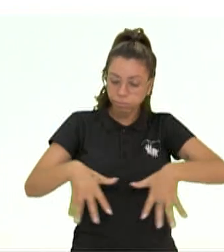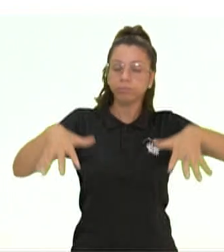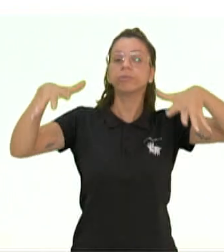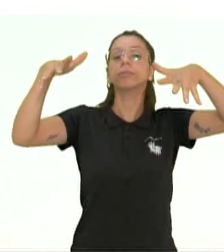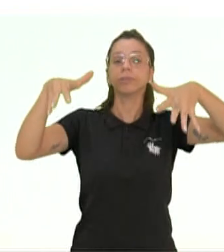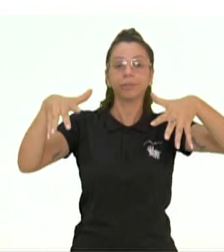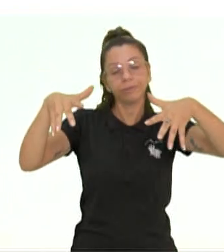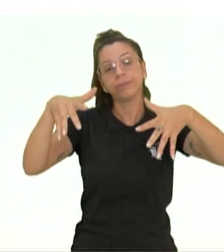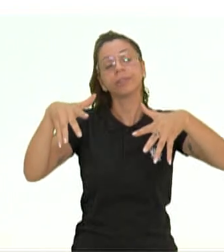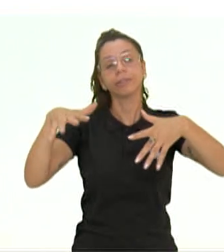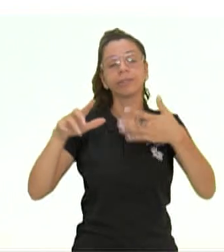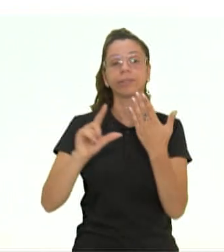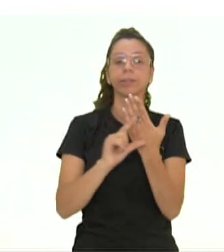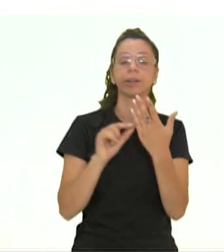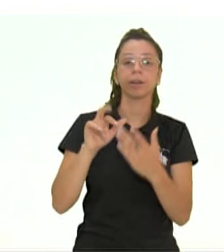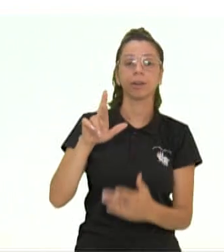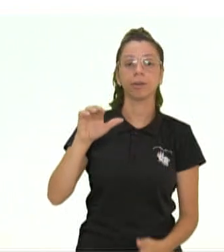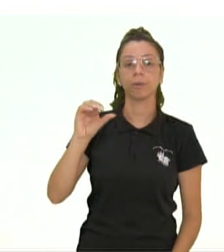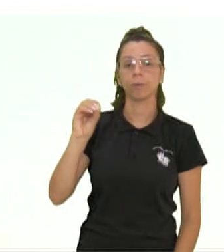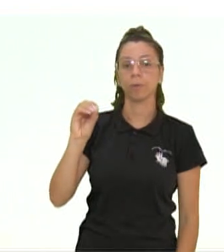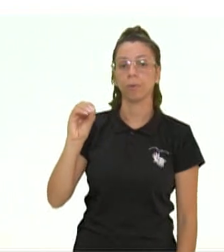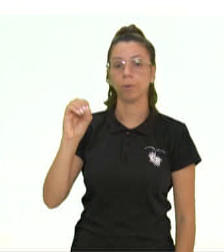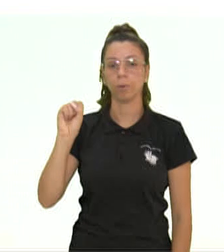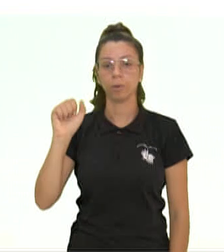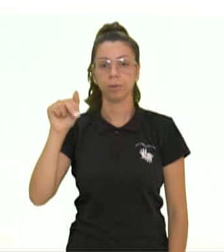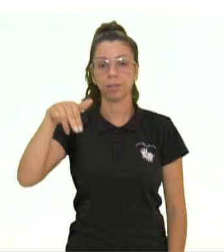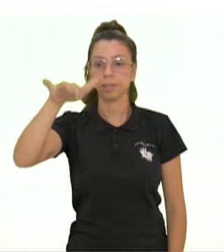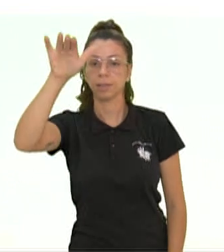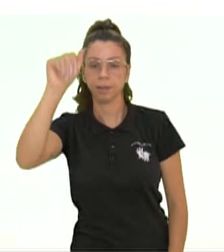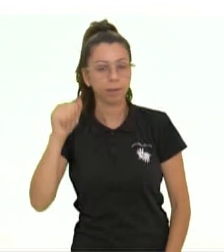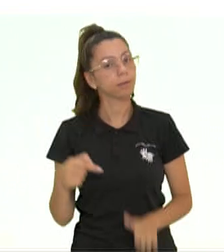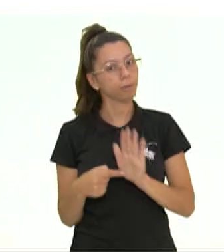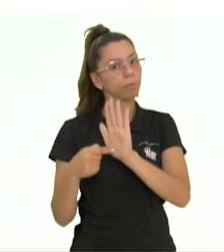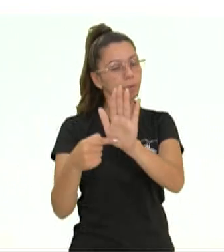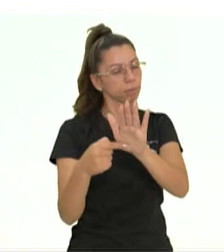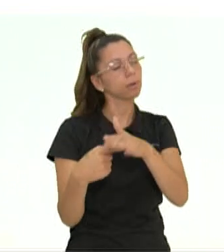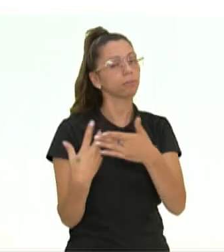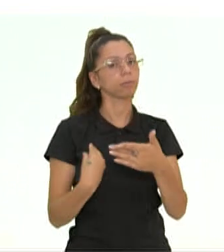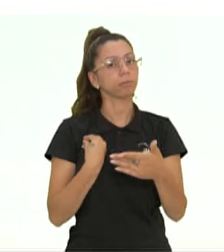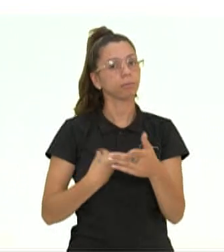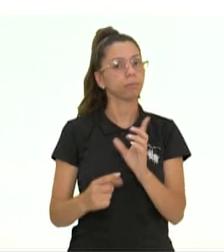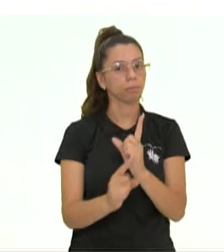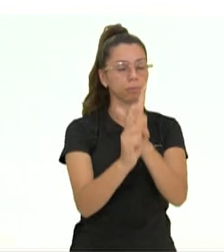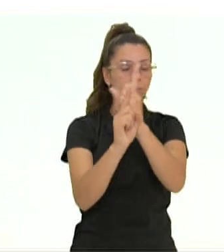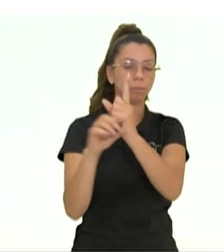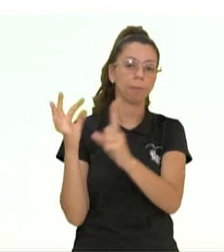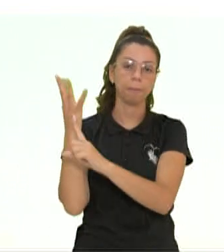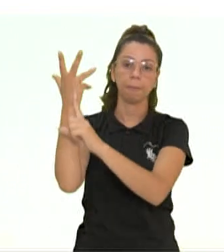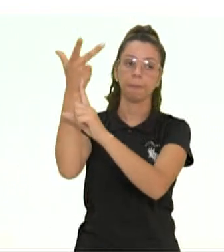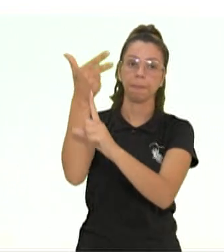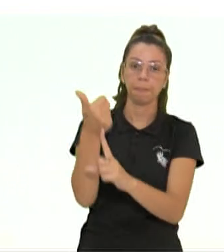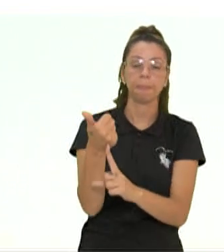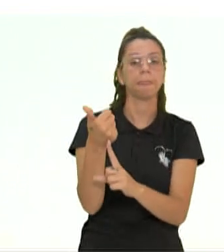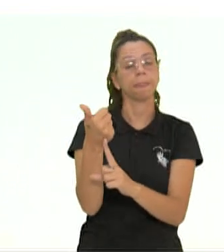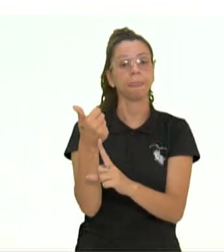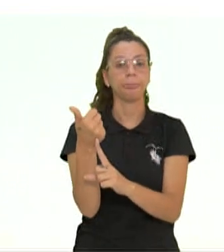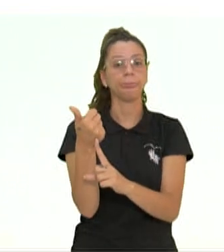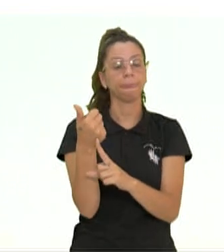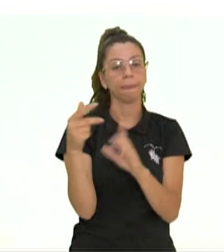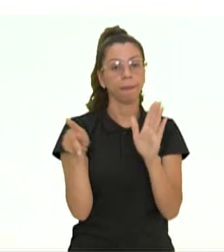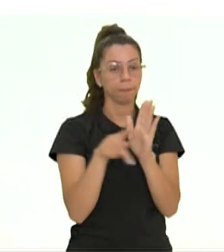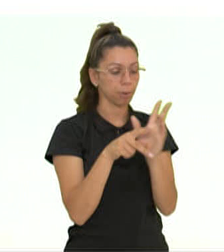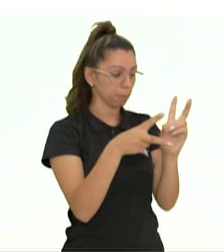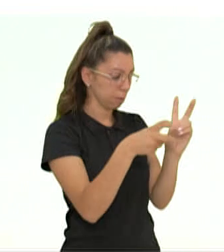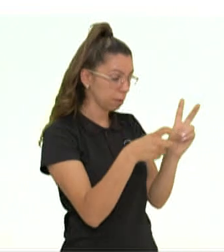viu nas obras ali da Rosana Paulino, então vai estar muito presente, porque assim como a arte a arte